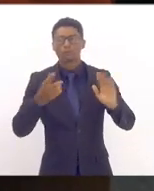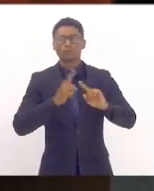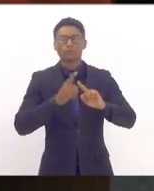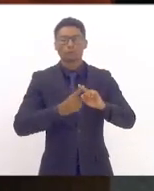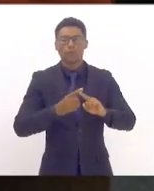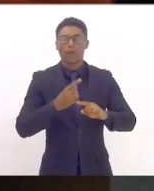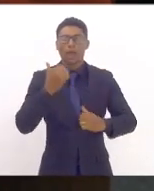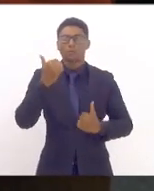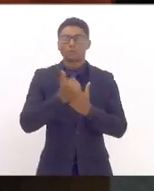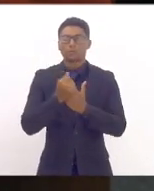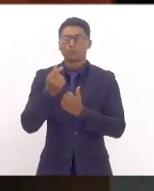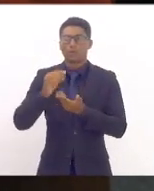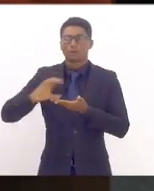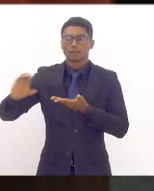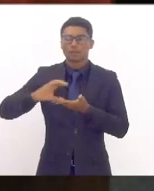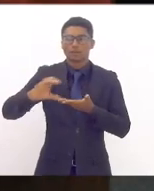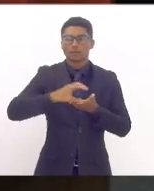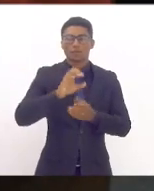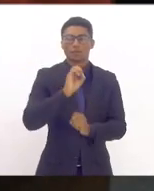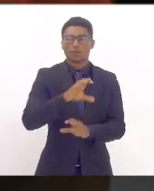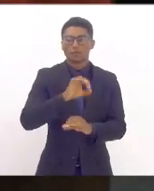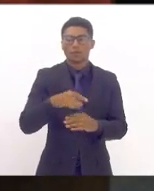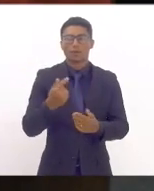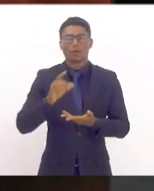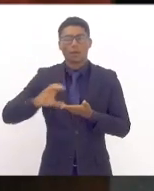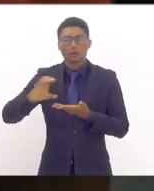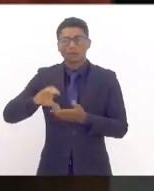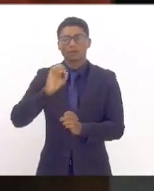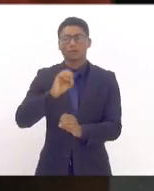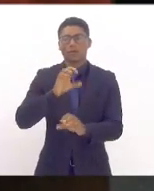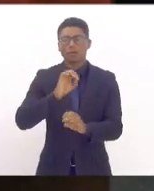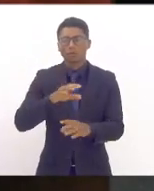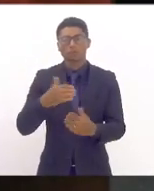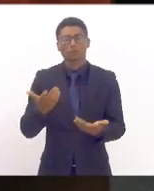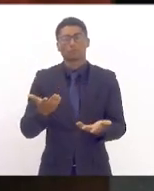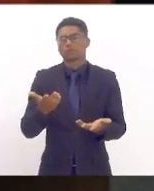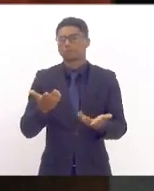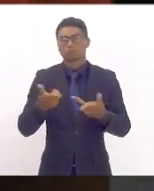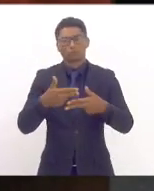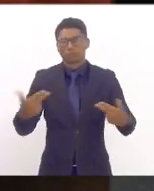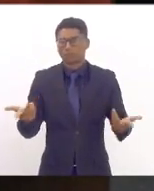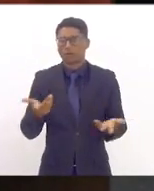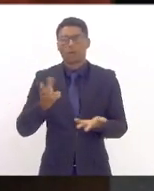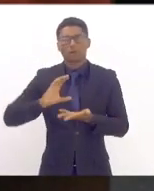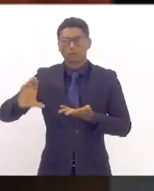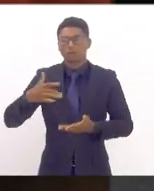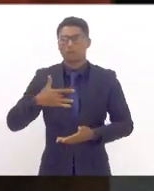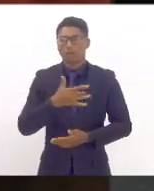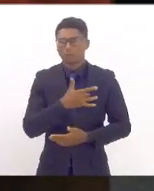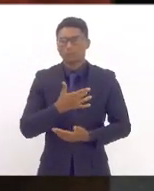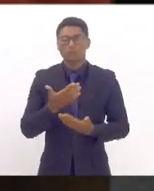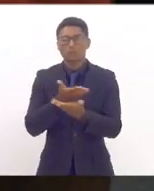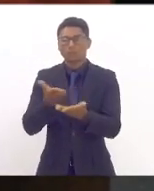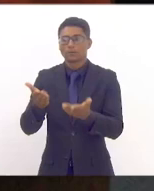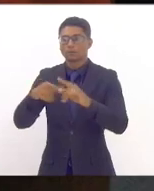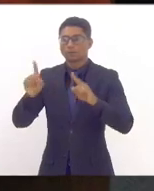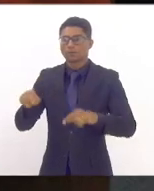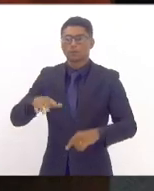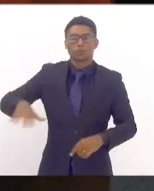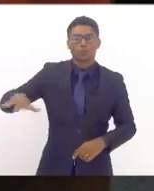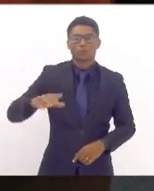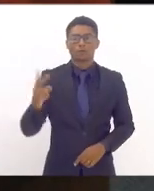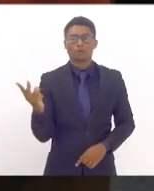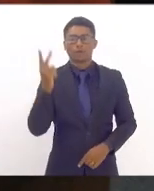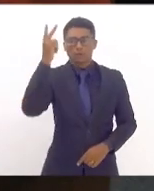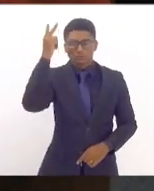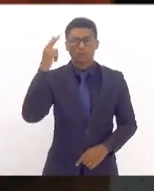educação reajuste da auxílio-alimentação auxílio saúde portanto na Perspectiva da valorização dos servidores da Educação do Estado